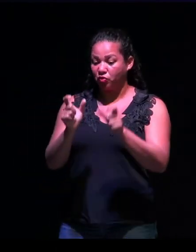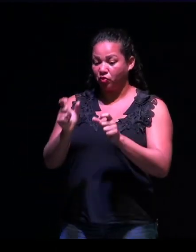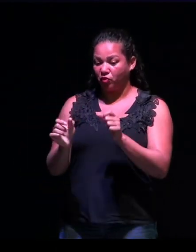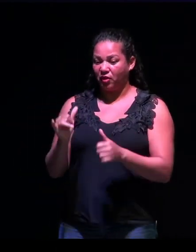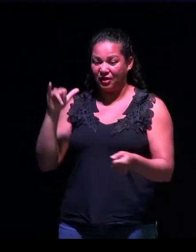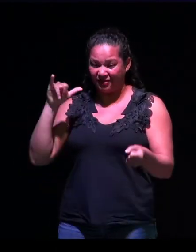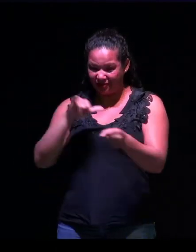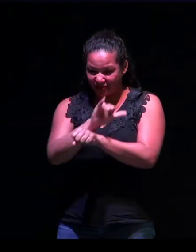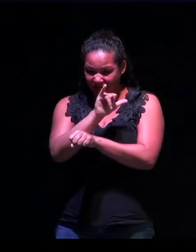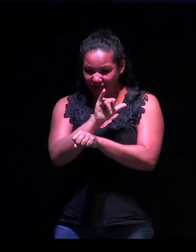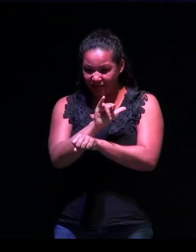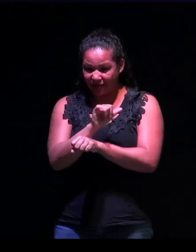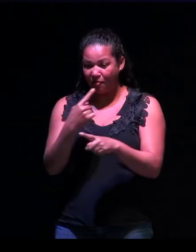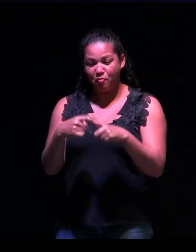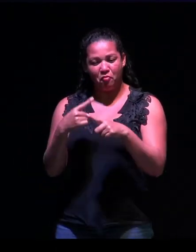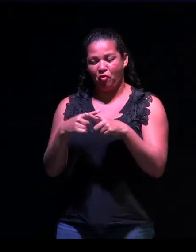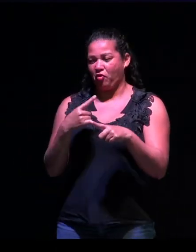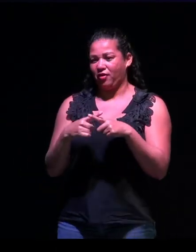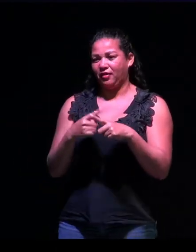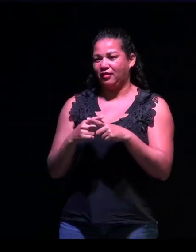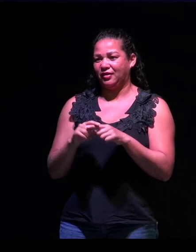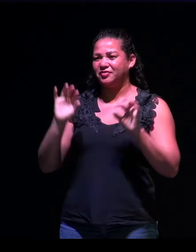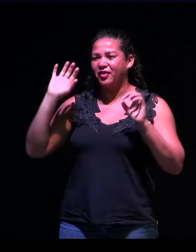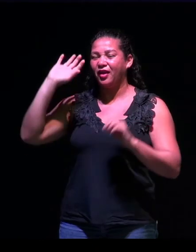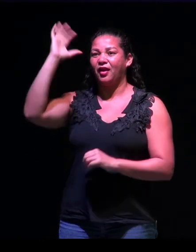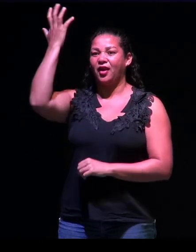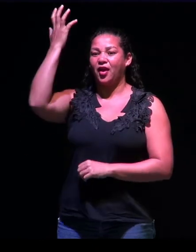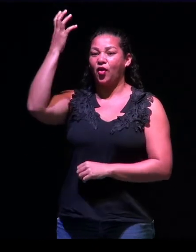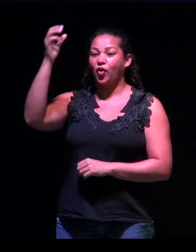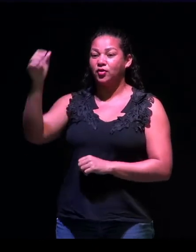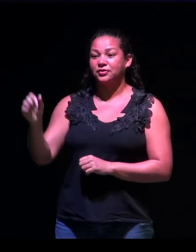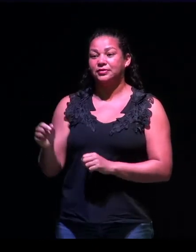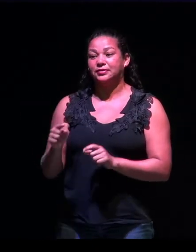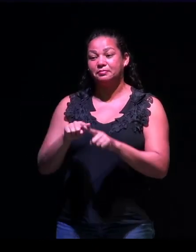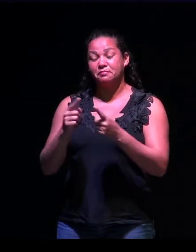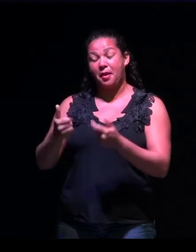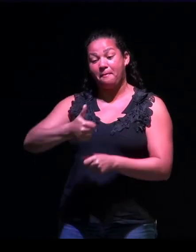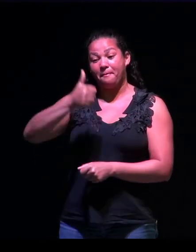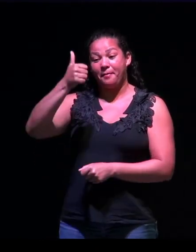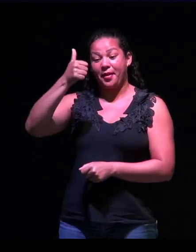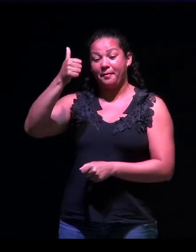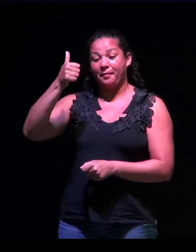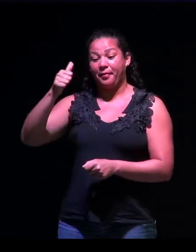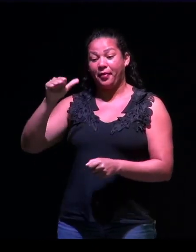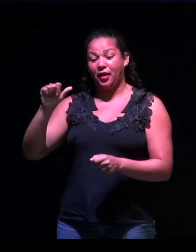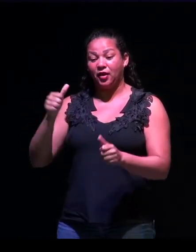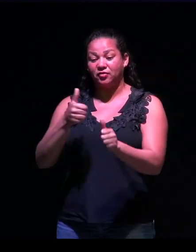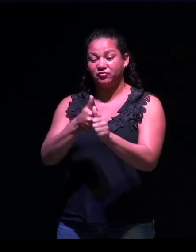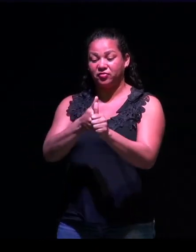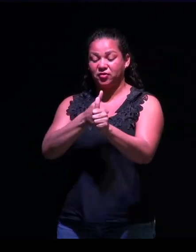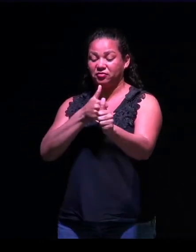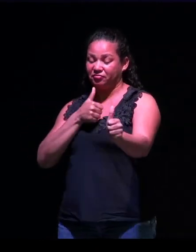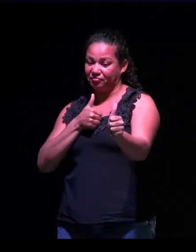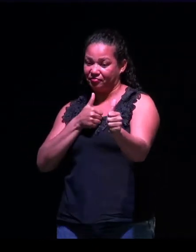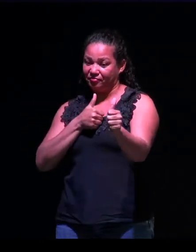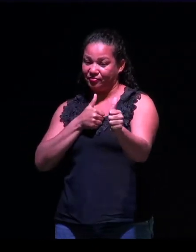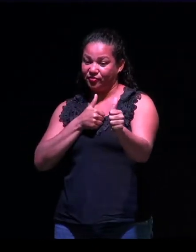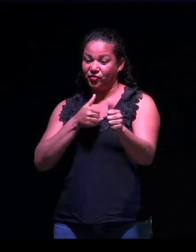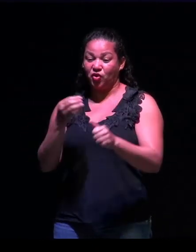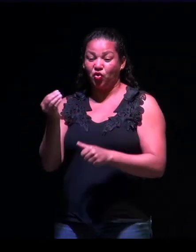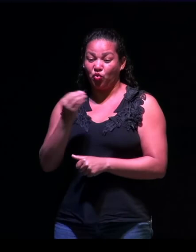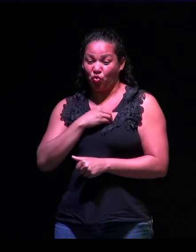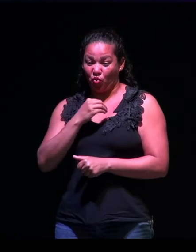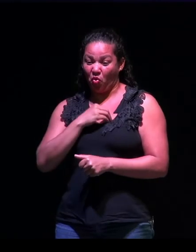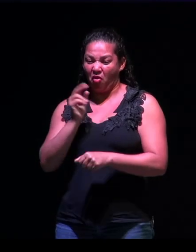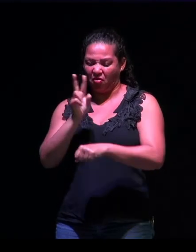porque isso não acontecerá sem que primeiro venha a apostasia e seja revelado o homem da iniquidade, o